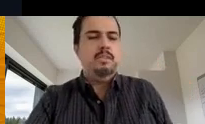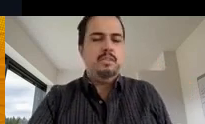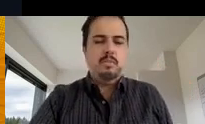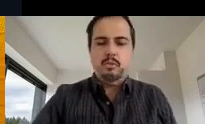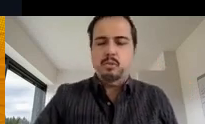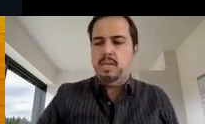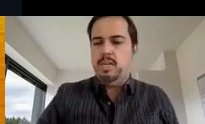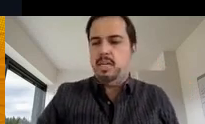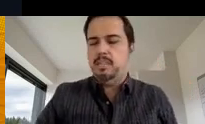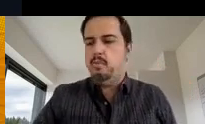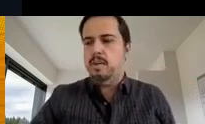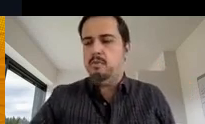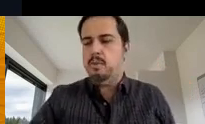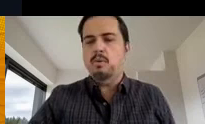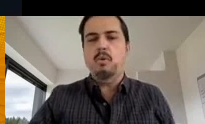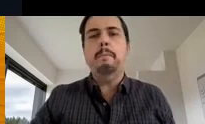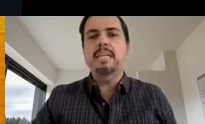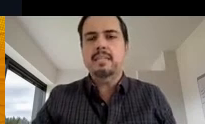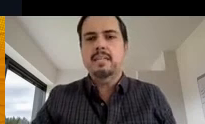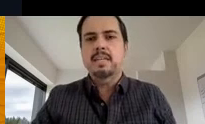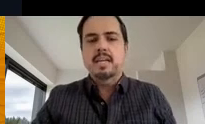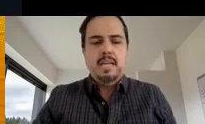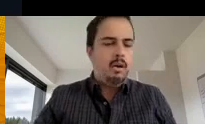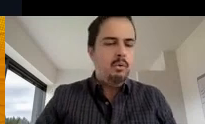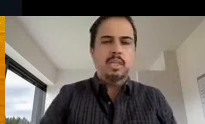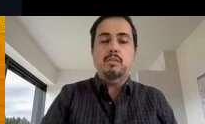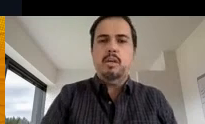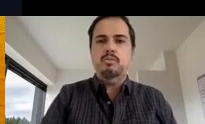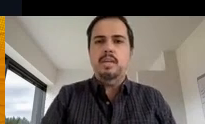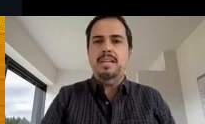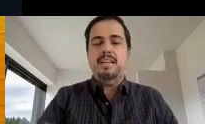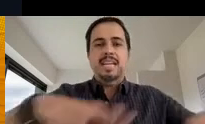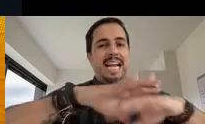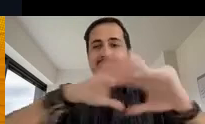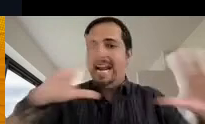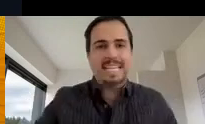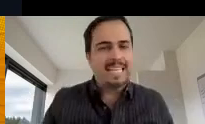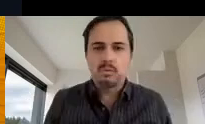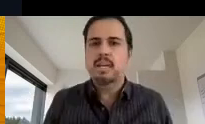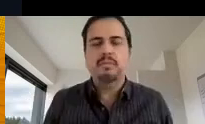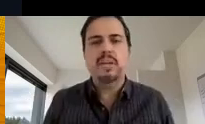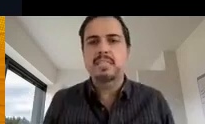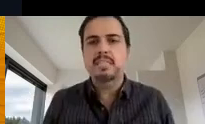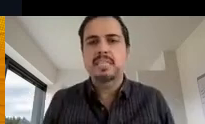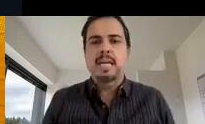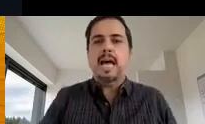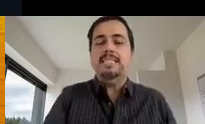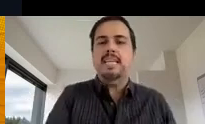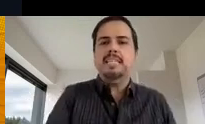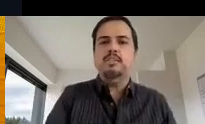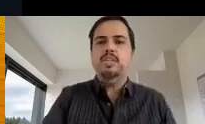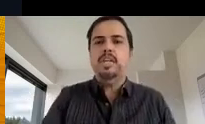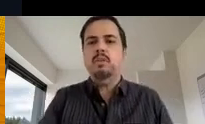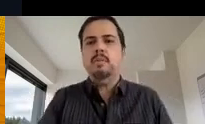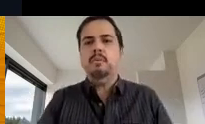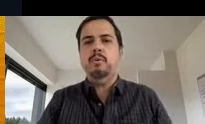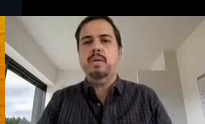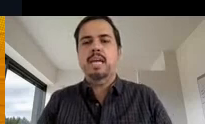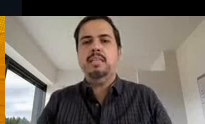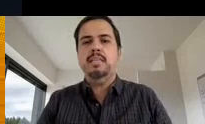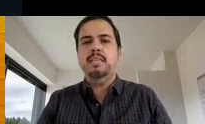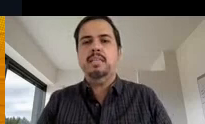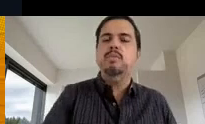coisa, mas vocês vejam uma pessoa que recebe uma recompensa, a outra que está do lado dela sem avaliar nada do que ela fez, se